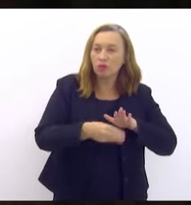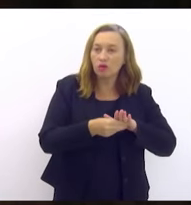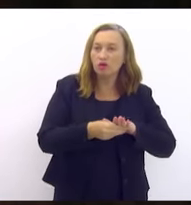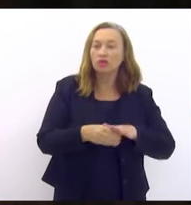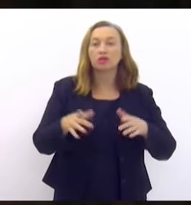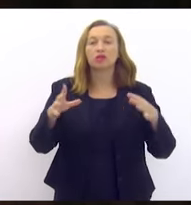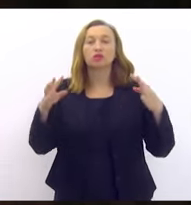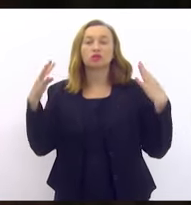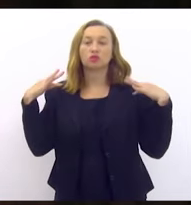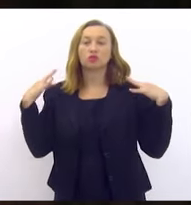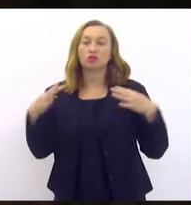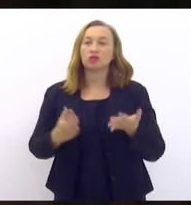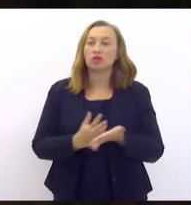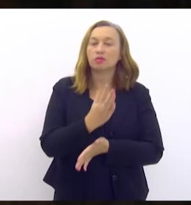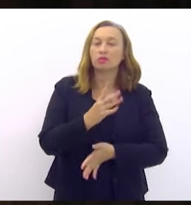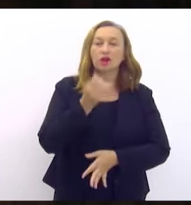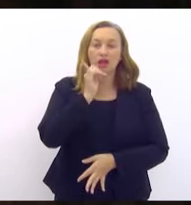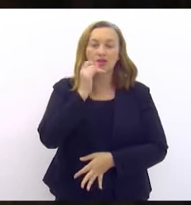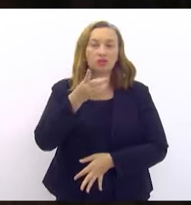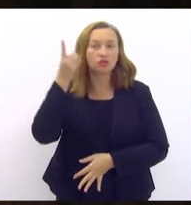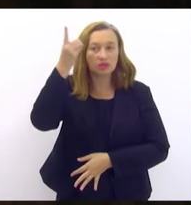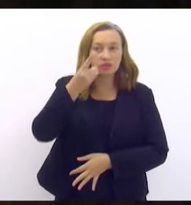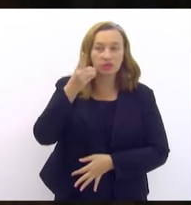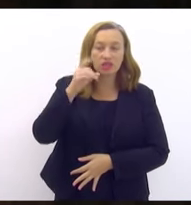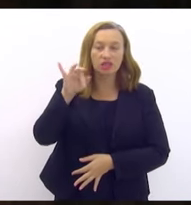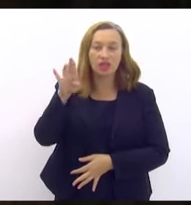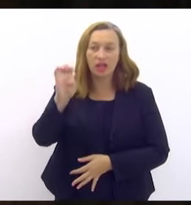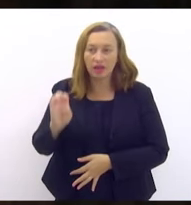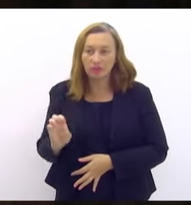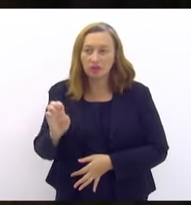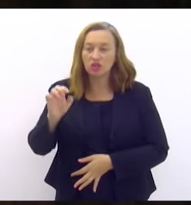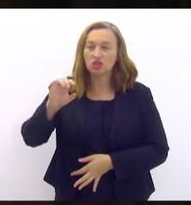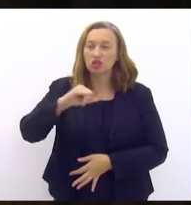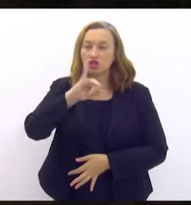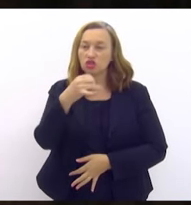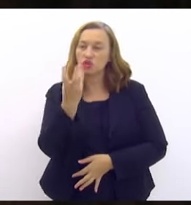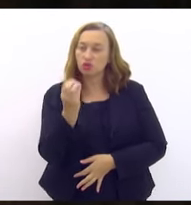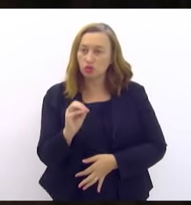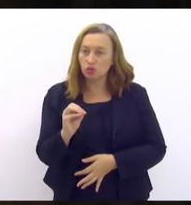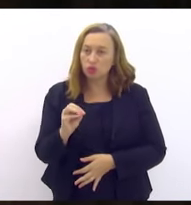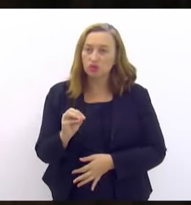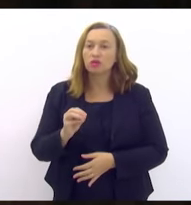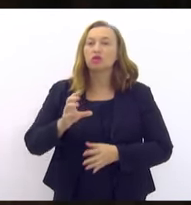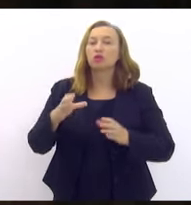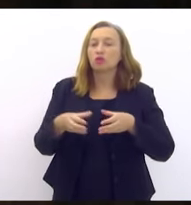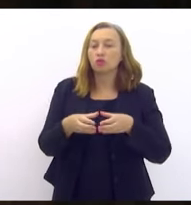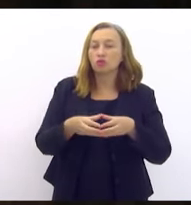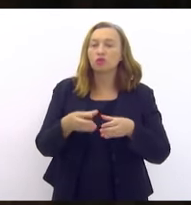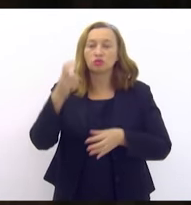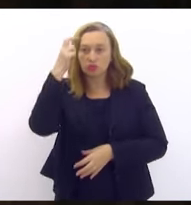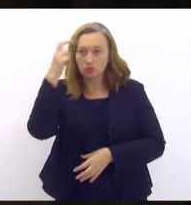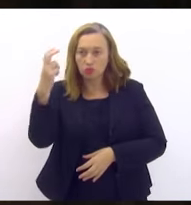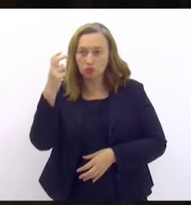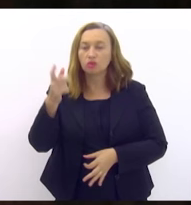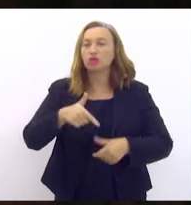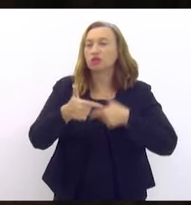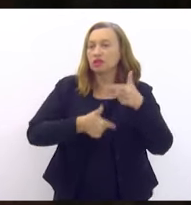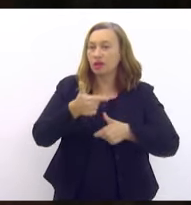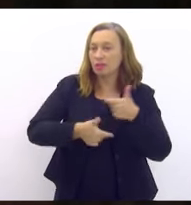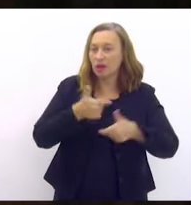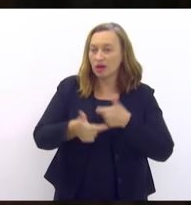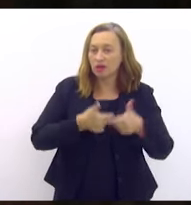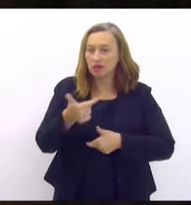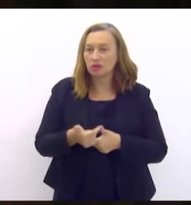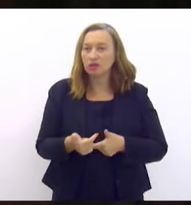turismo favorável relatores Deputado Guilherme delaroli e Júlio Rocha pendendo de pareceres das comissões de Cultura de trabalho